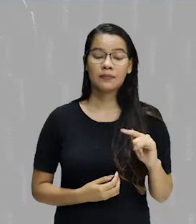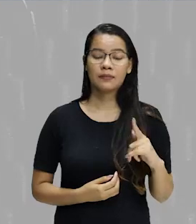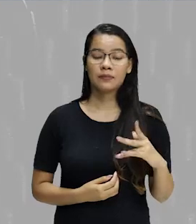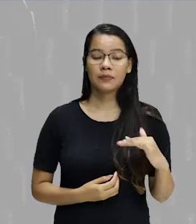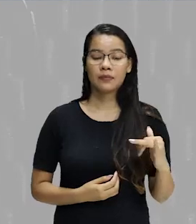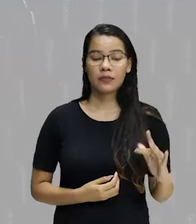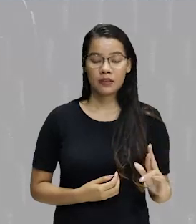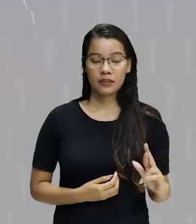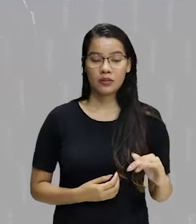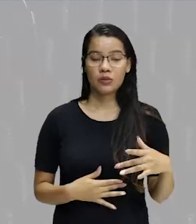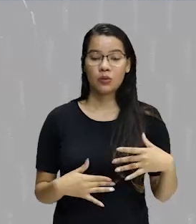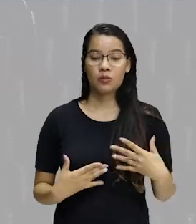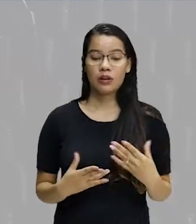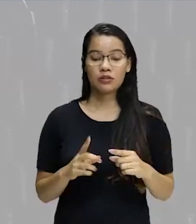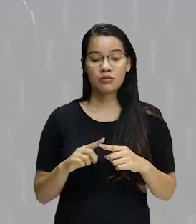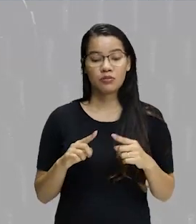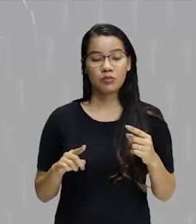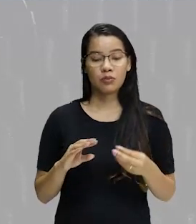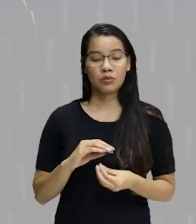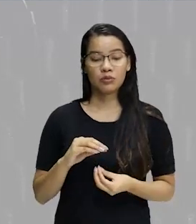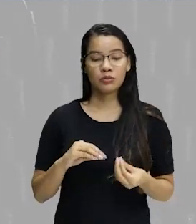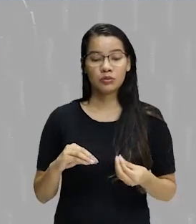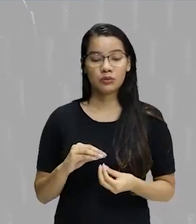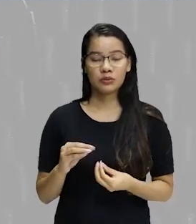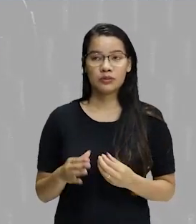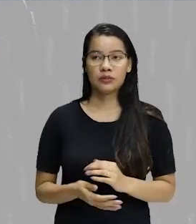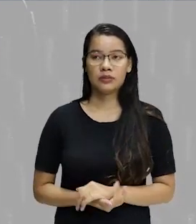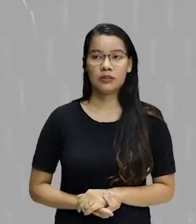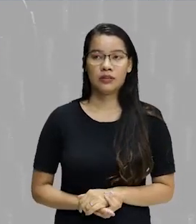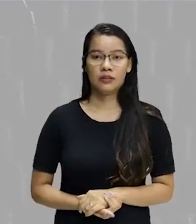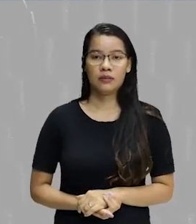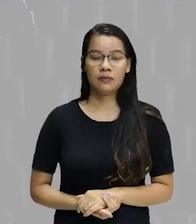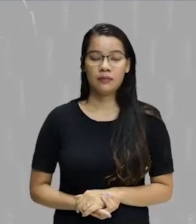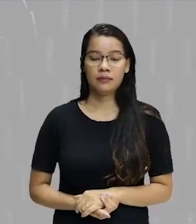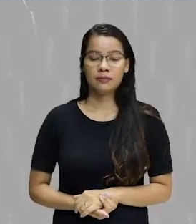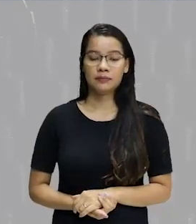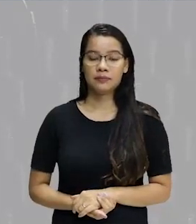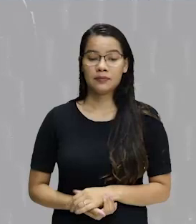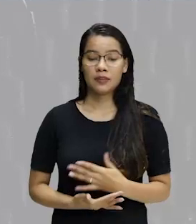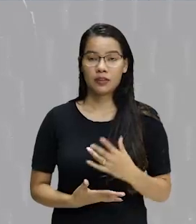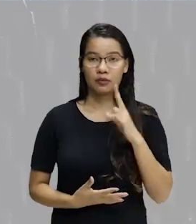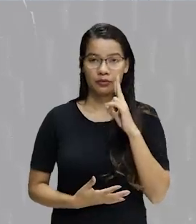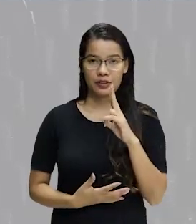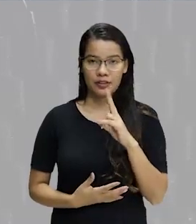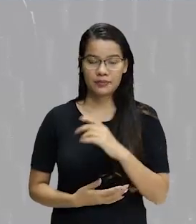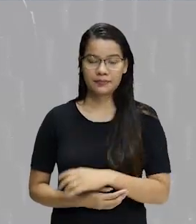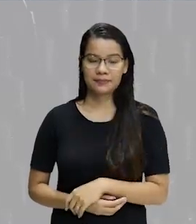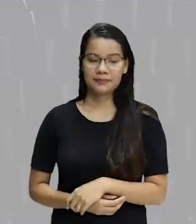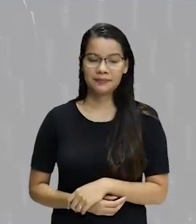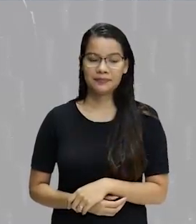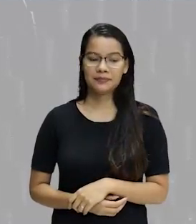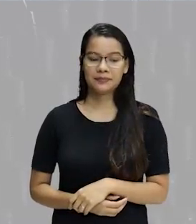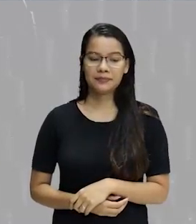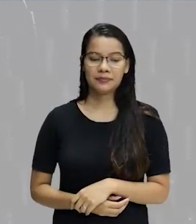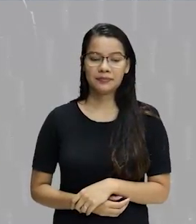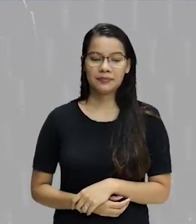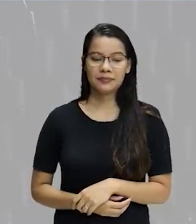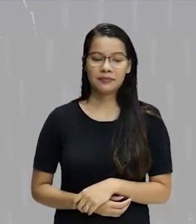certo? Quais são os produtos e coisa desse tipo. Então acompanhe comigo, por favor.